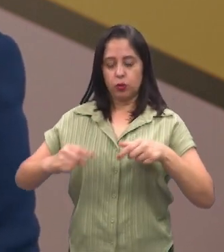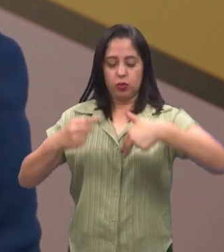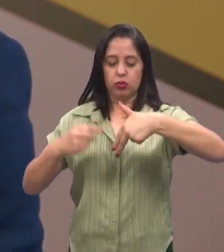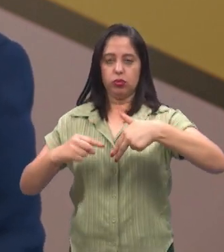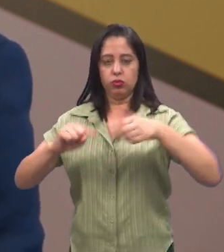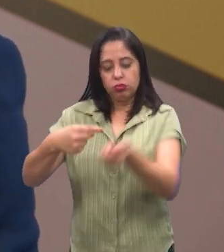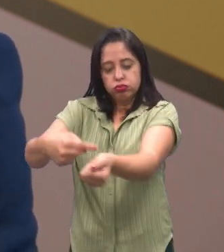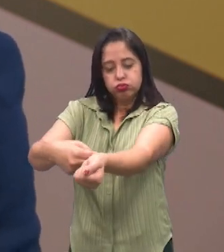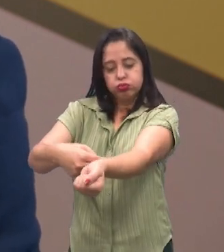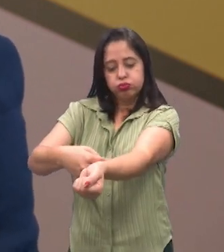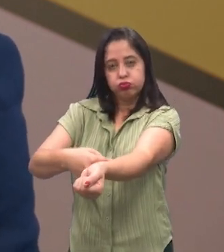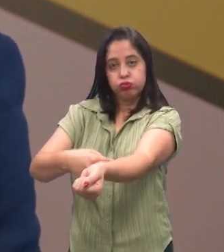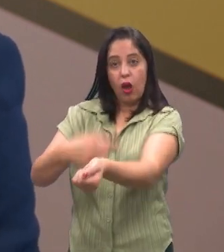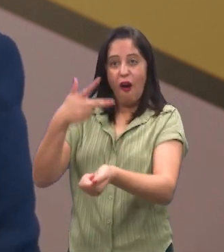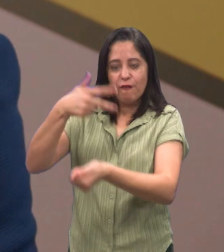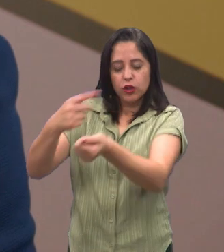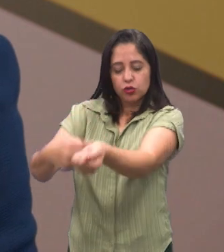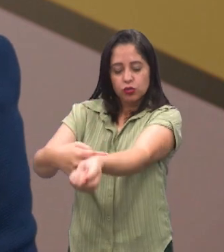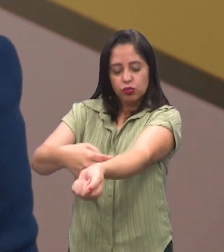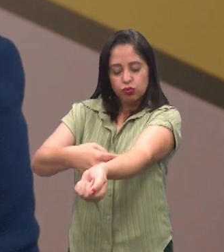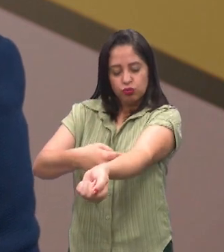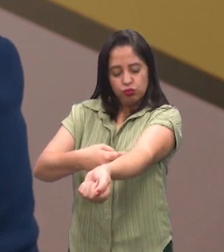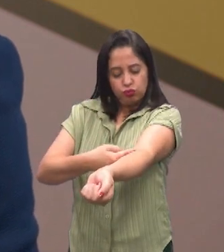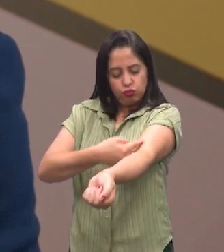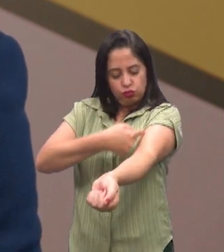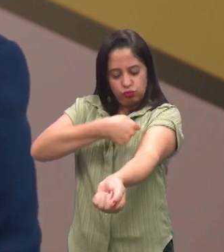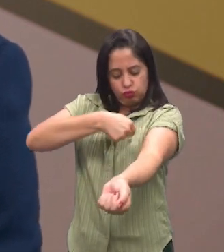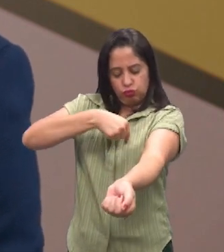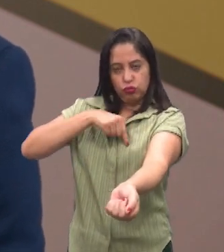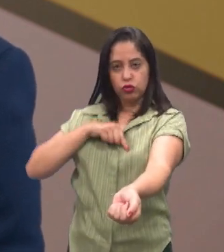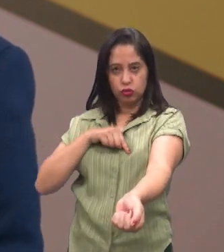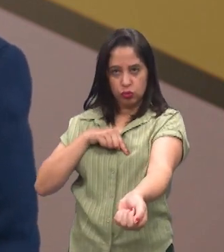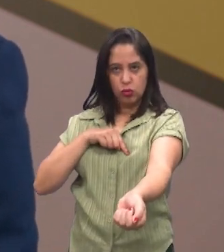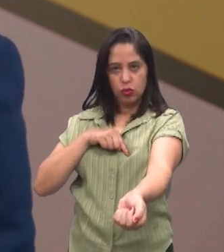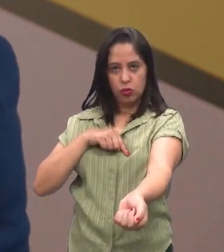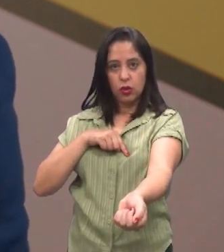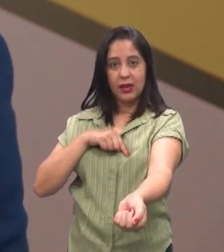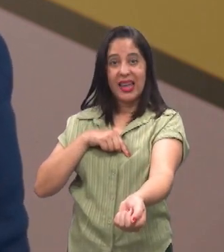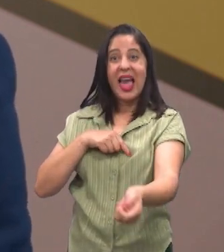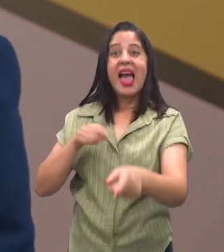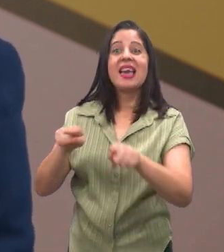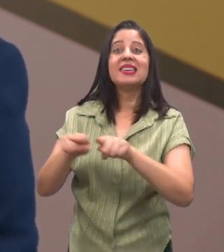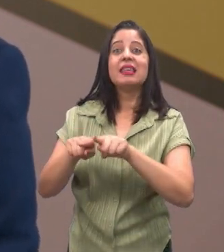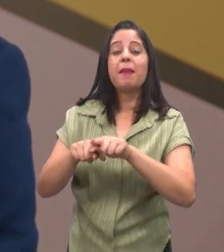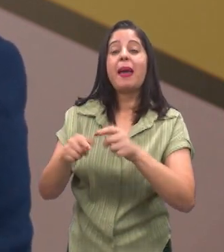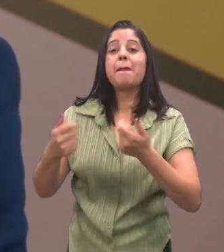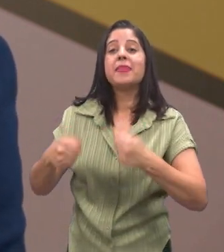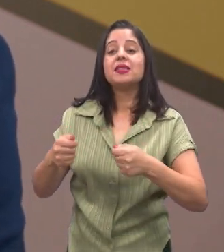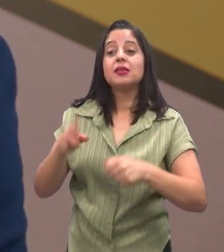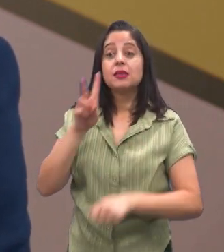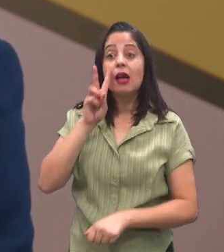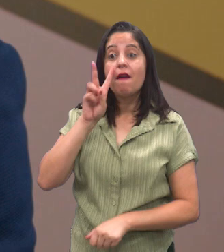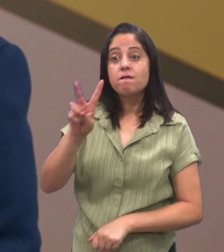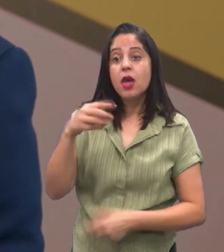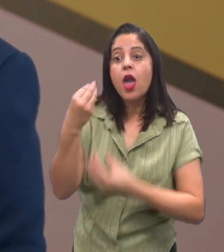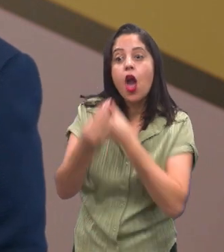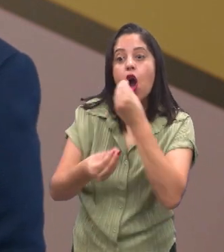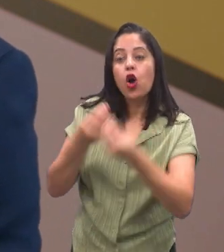e consegue identificar alguma obstrução, caso ela exista. Além disso, você precisa entender como é que está o painel metabólico